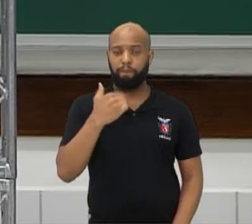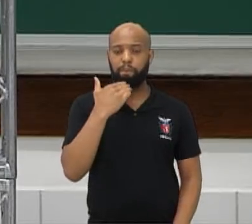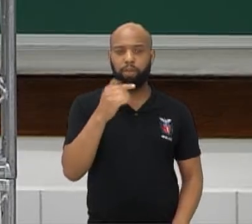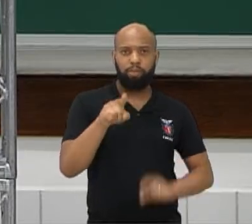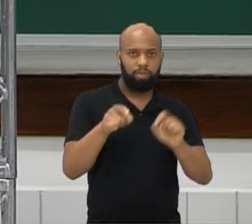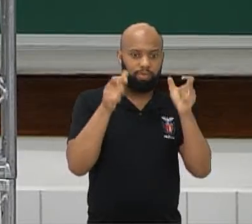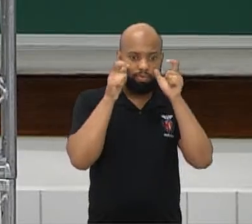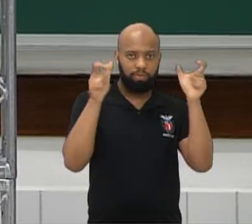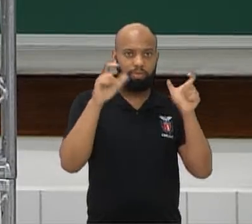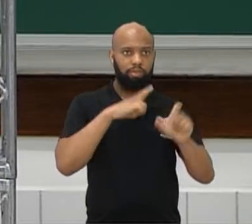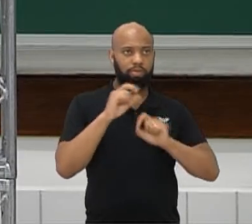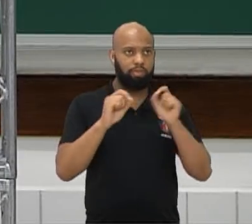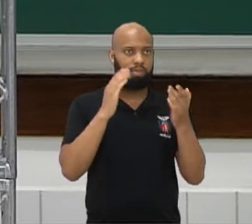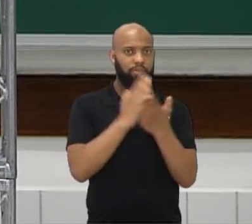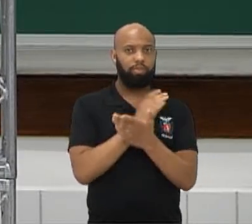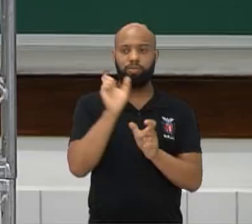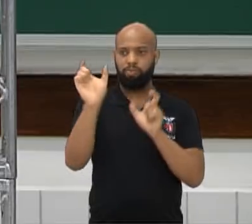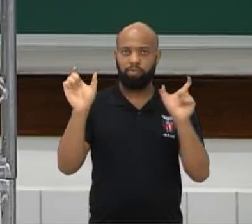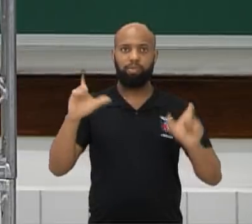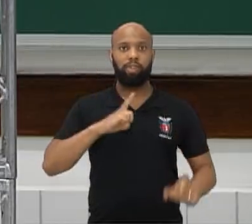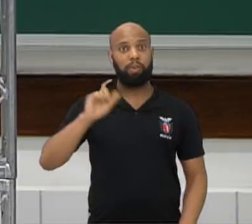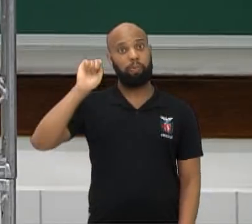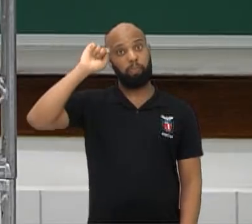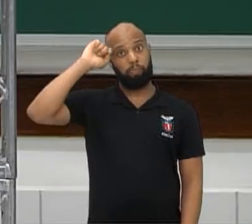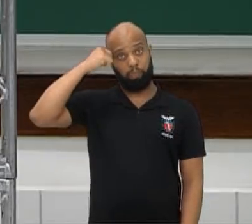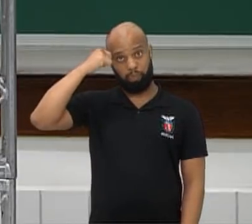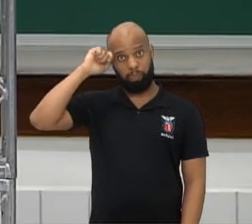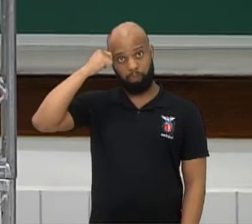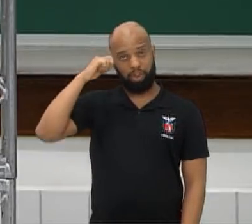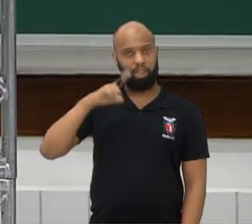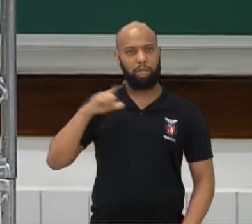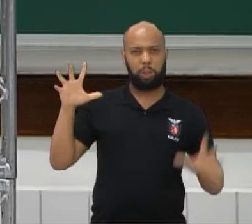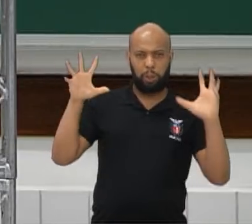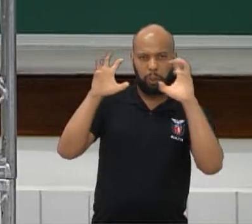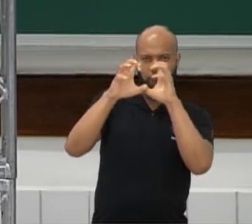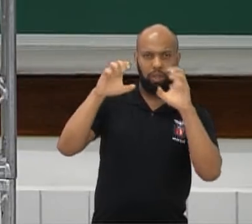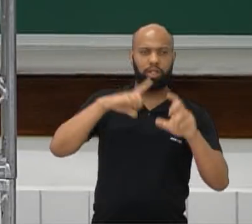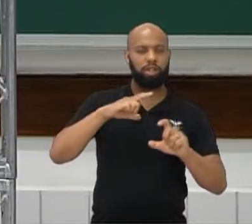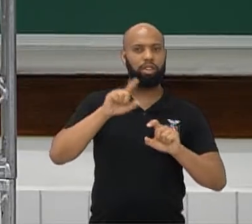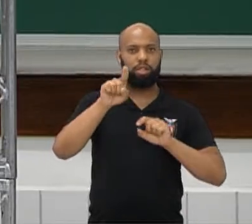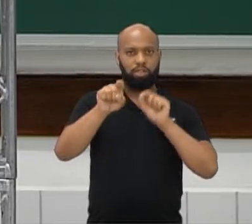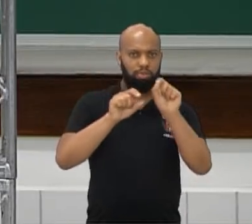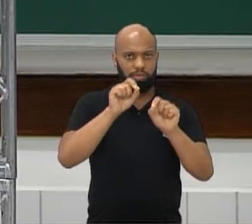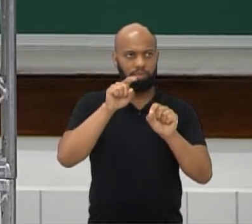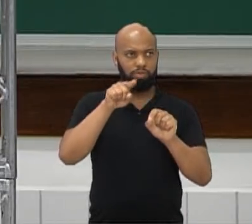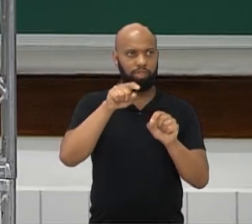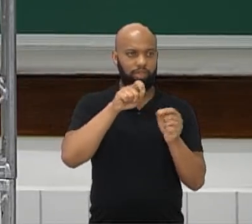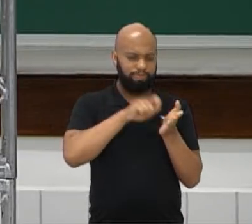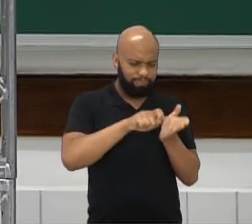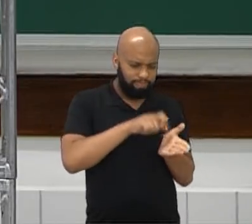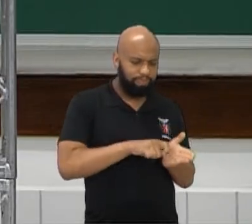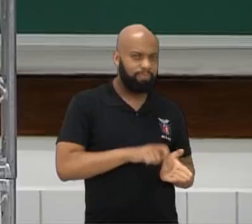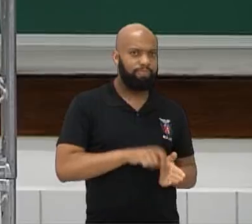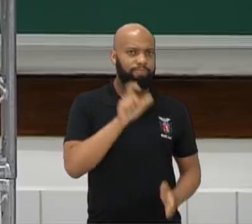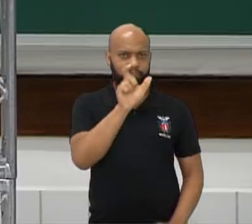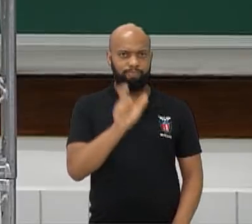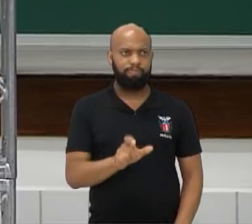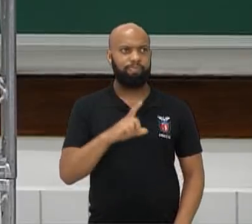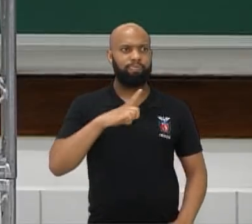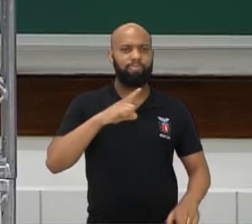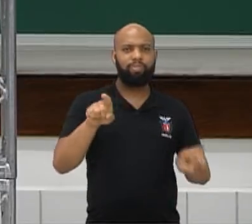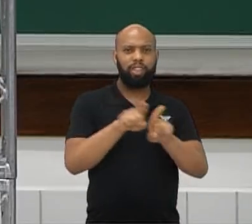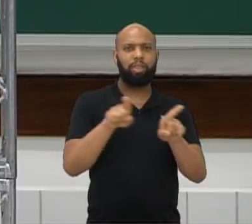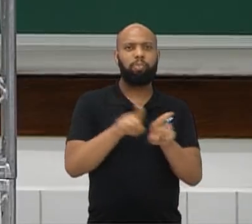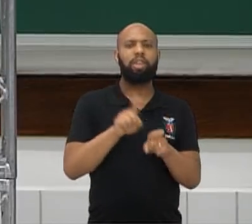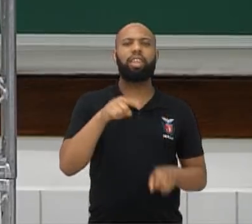preste atenção que algumas palavras vão estar em negrito, vão estar um pouco mais escuras. Então, anote, dê um carinho especial lá com